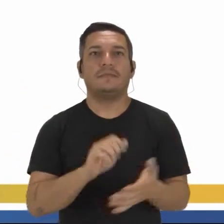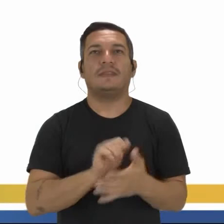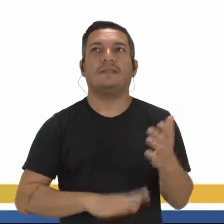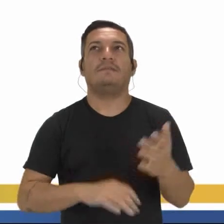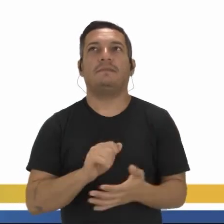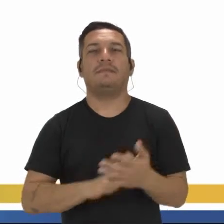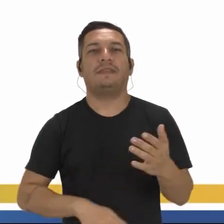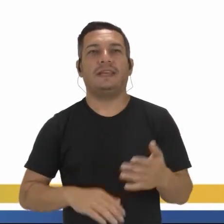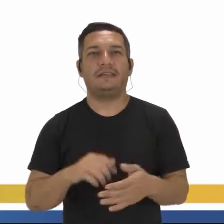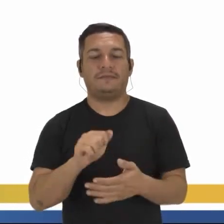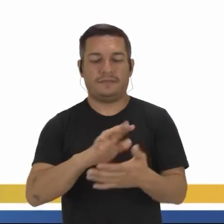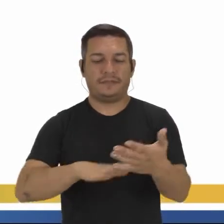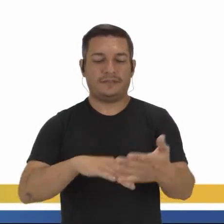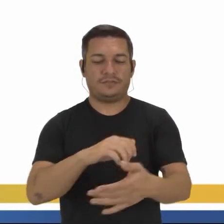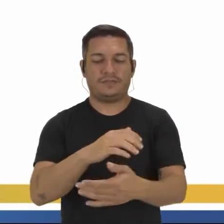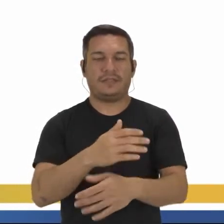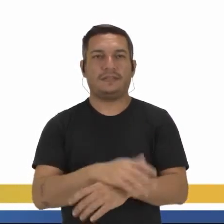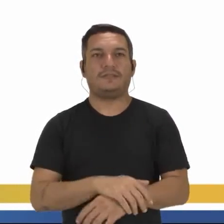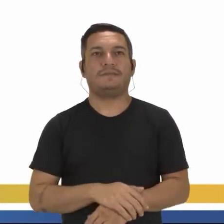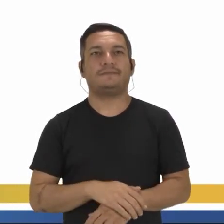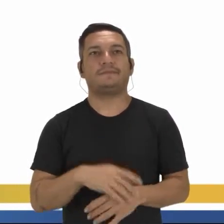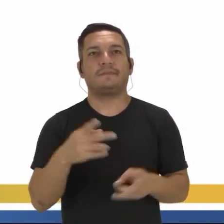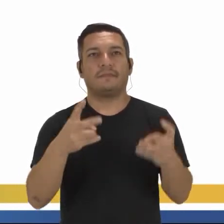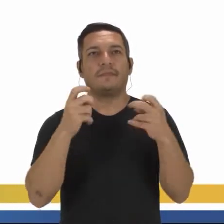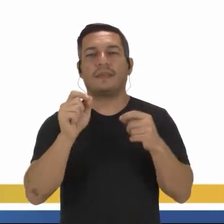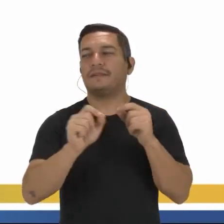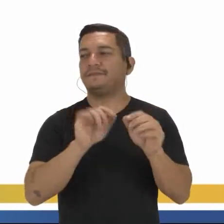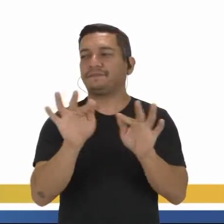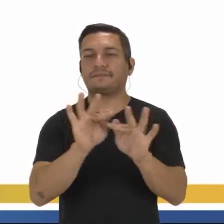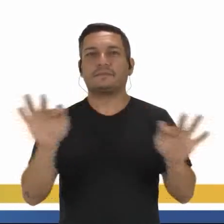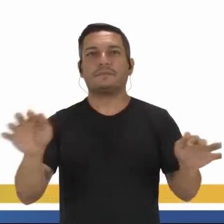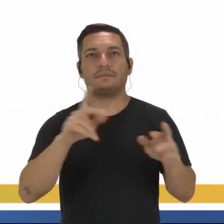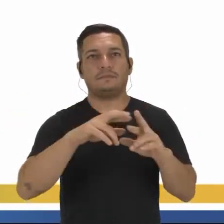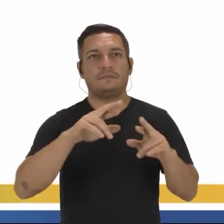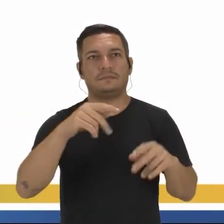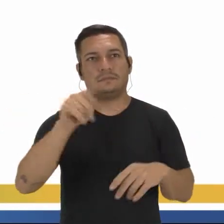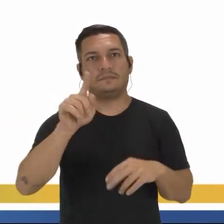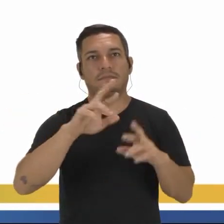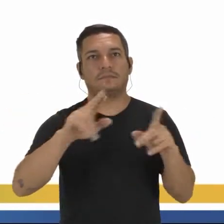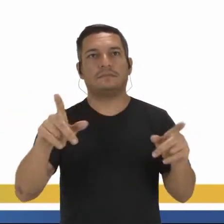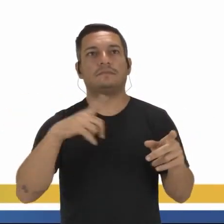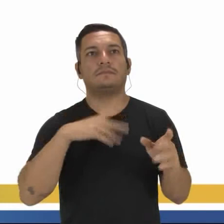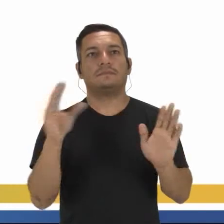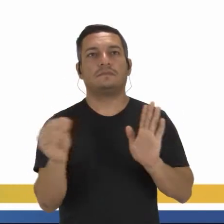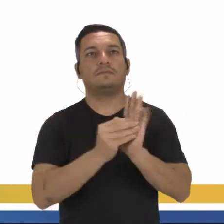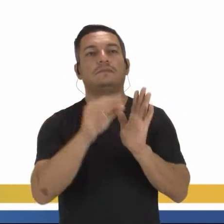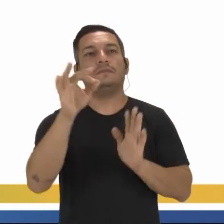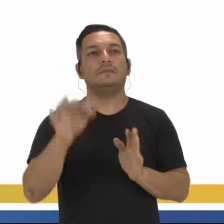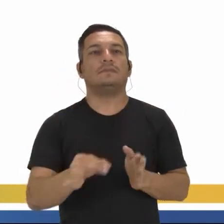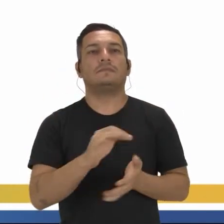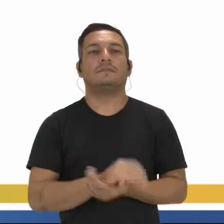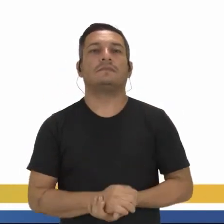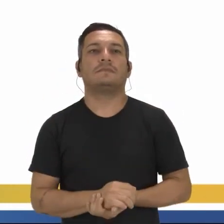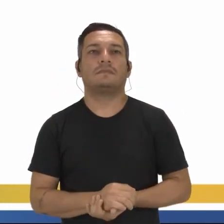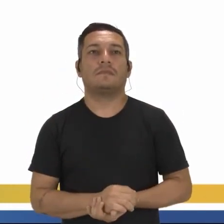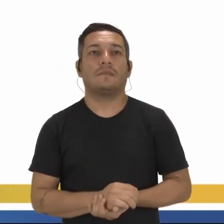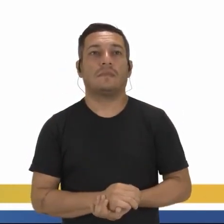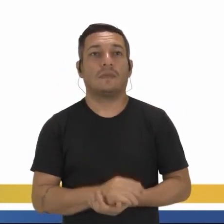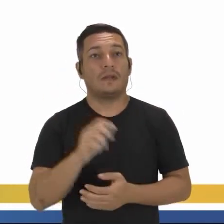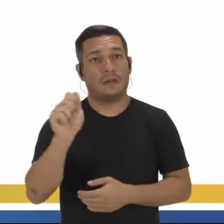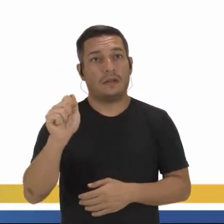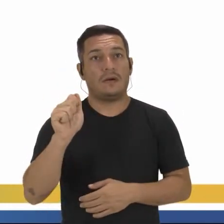Atividade, vamos reforçar um pouquinho aqui. Identifica a oração em que o acento diferencial foi empregado corretamente.